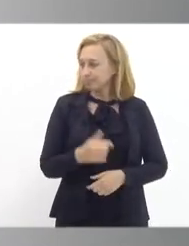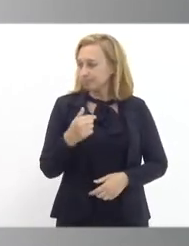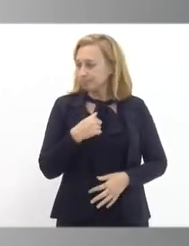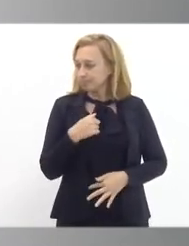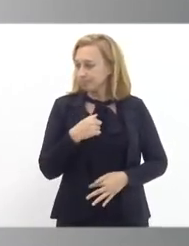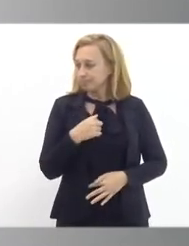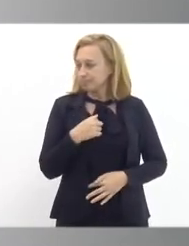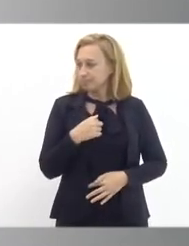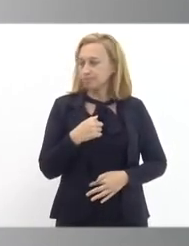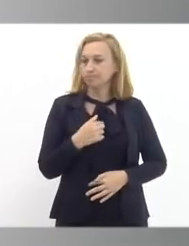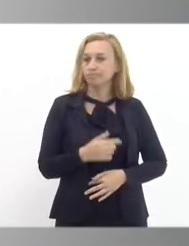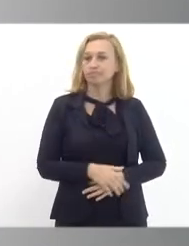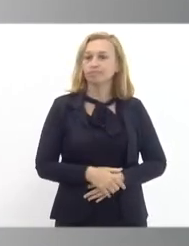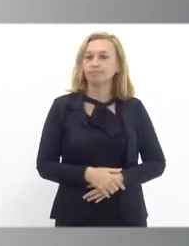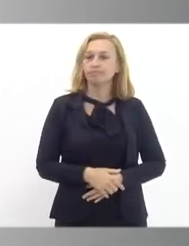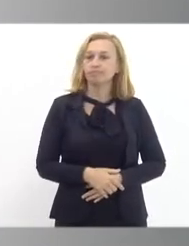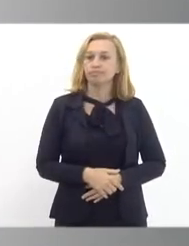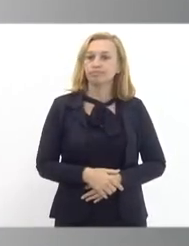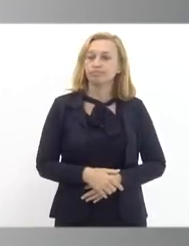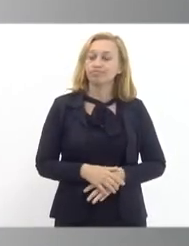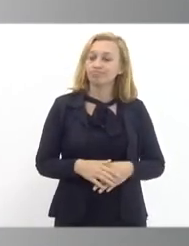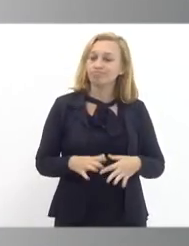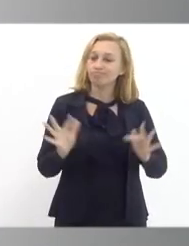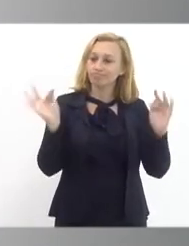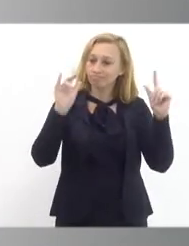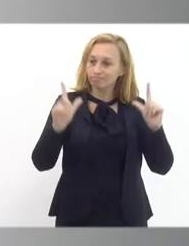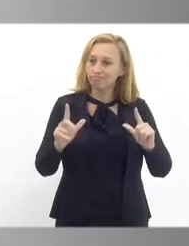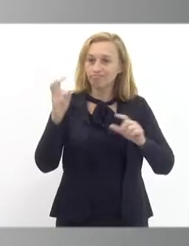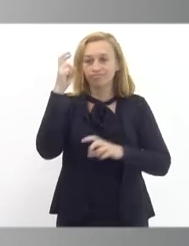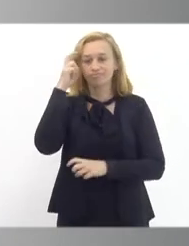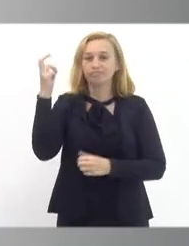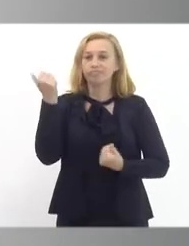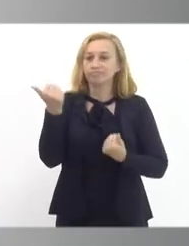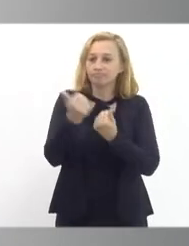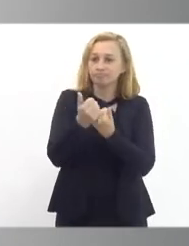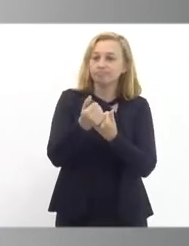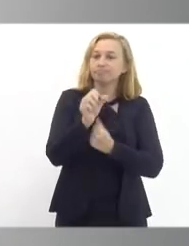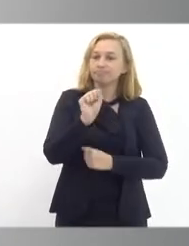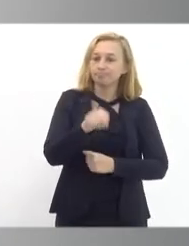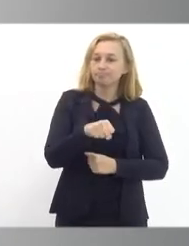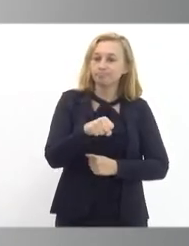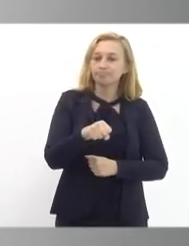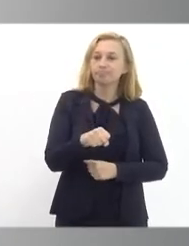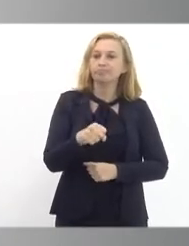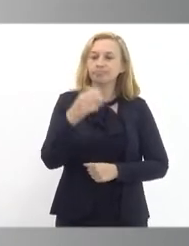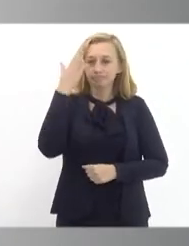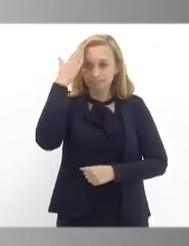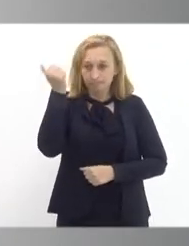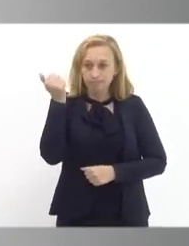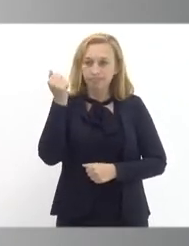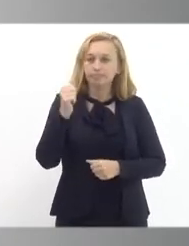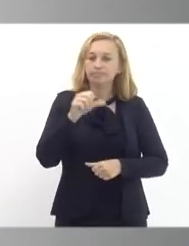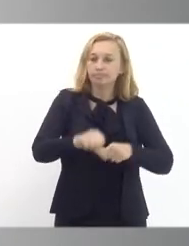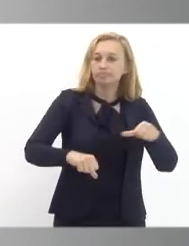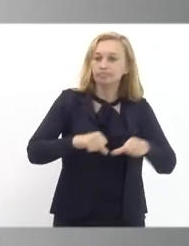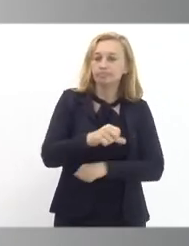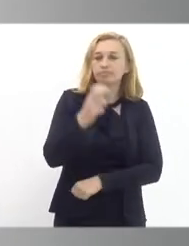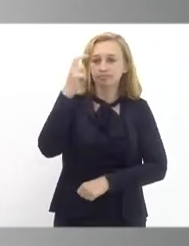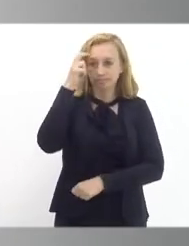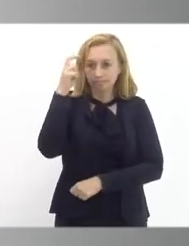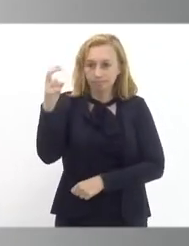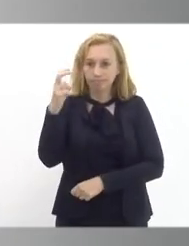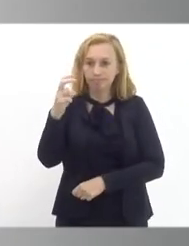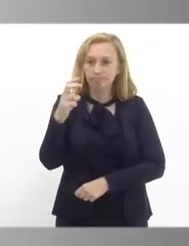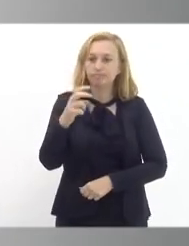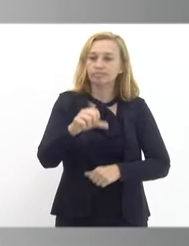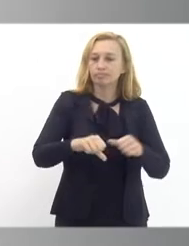da cultura. Eu tenho que apoiar muito, porque eu sei que a cultura transforma, ela muda o ser humano, e